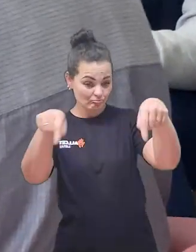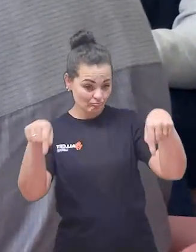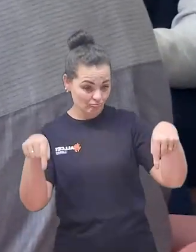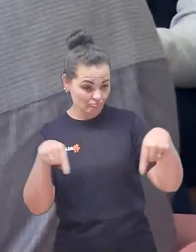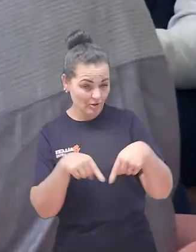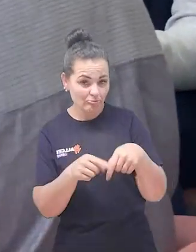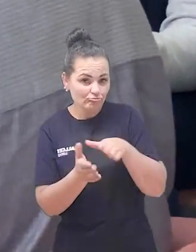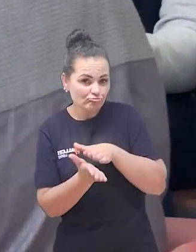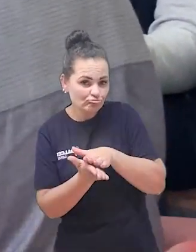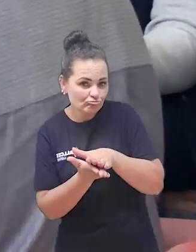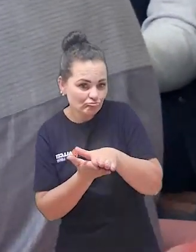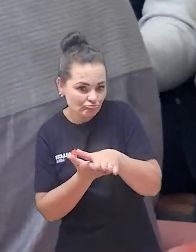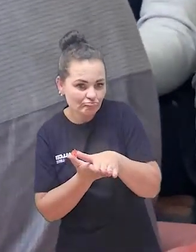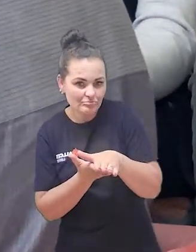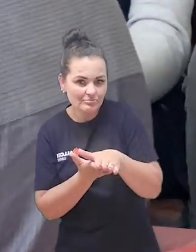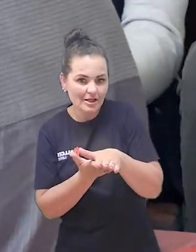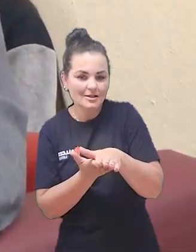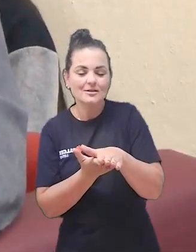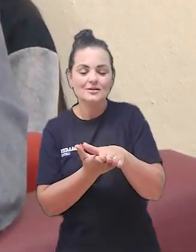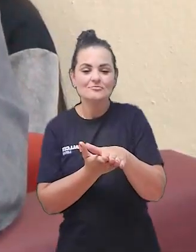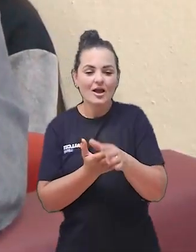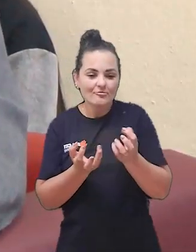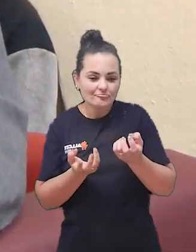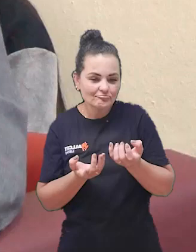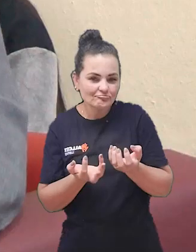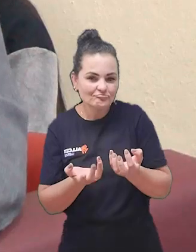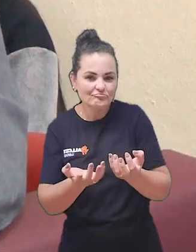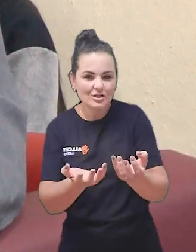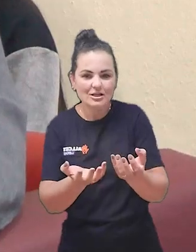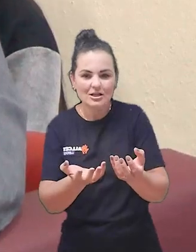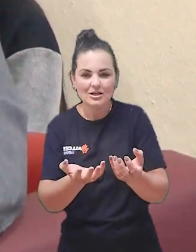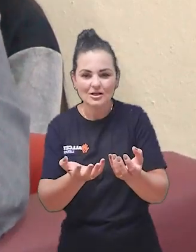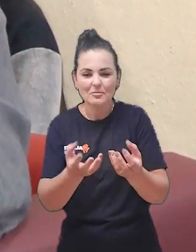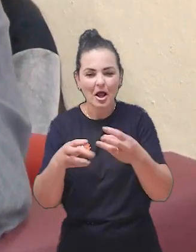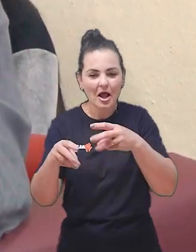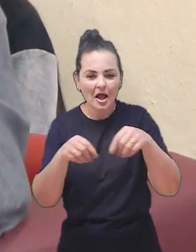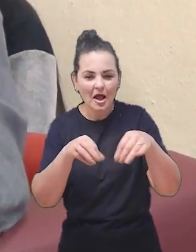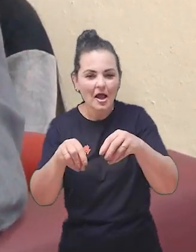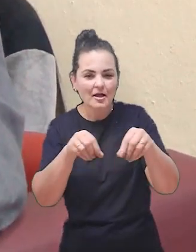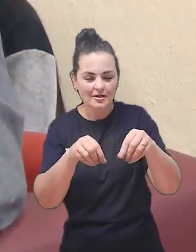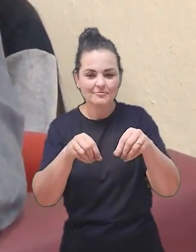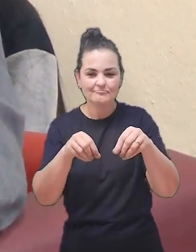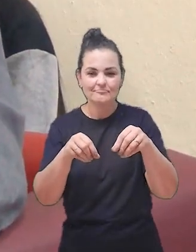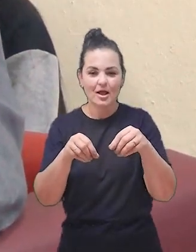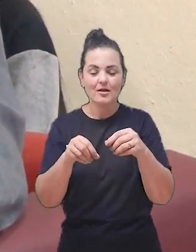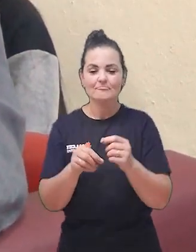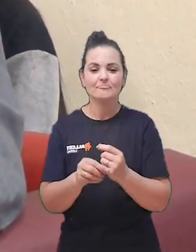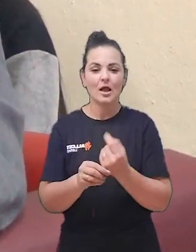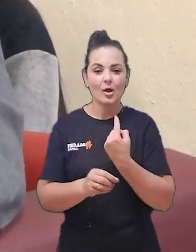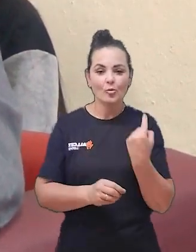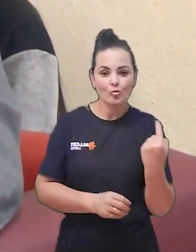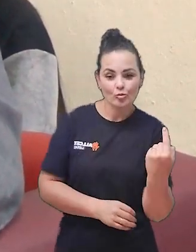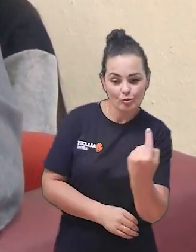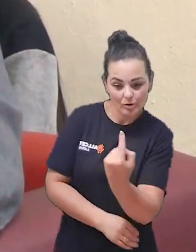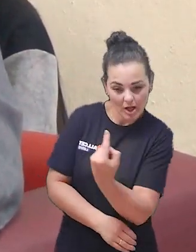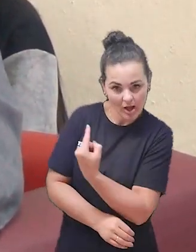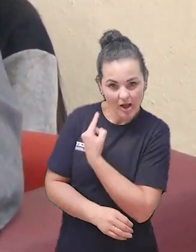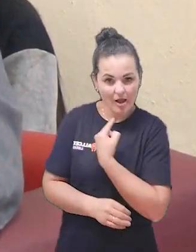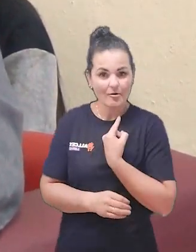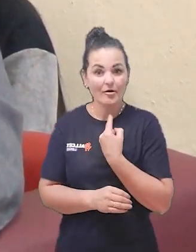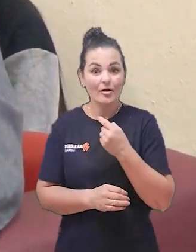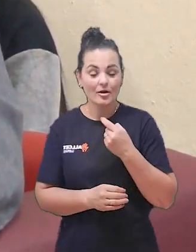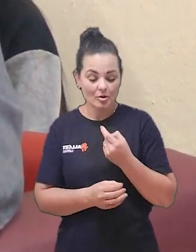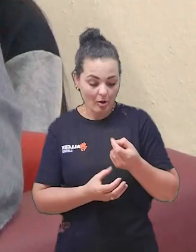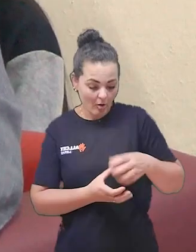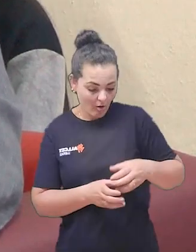hoje está lá, era tudo no barro. E ali a gente fazia as rodas e jogava peca, bola de gude, né?